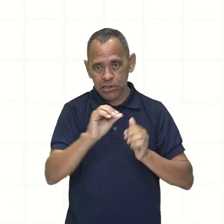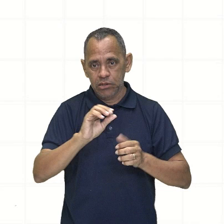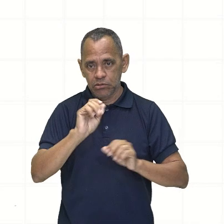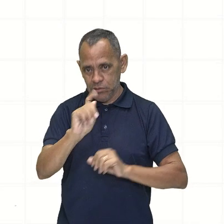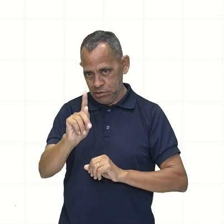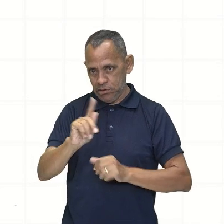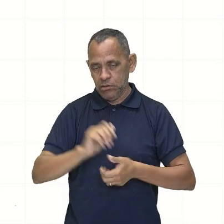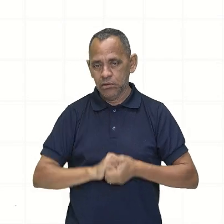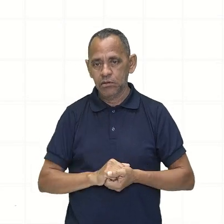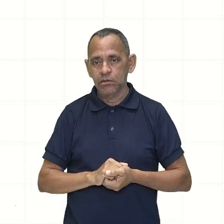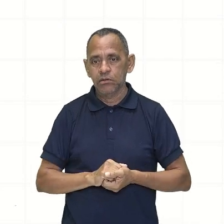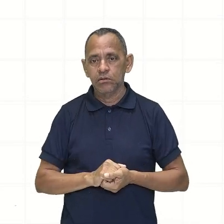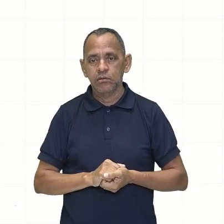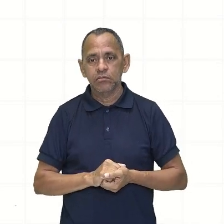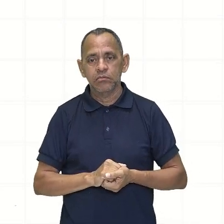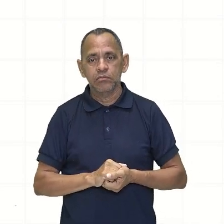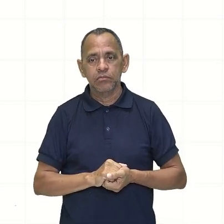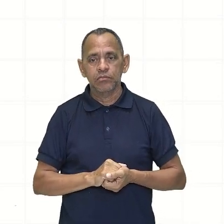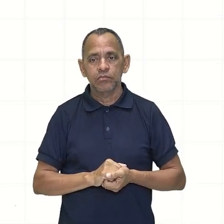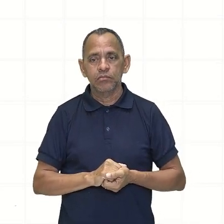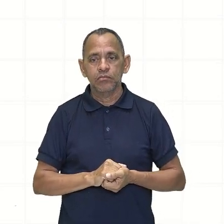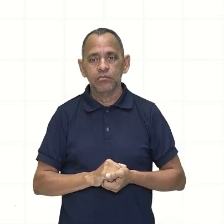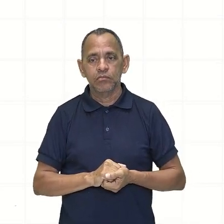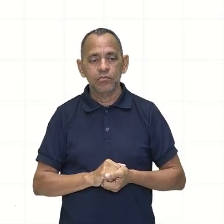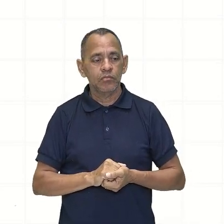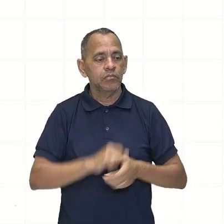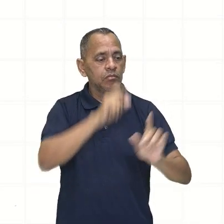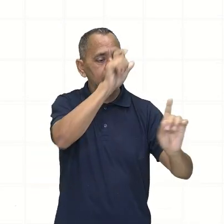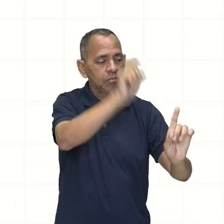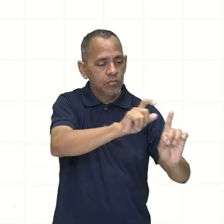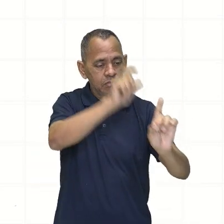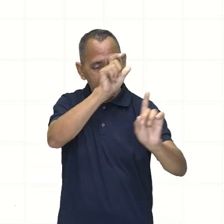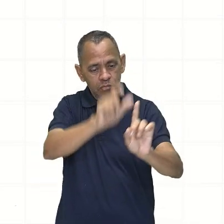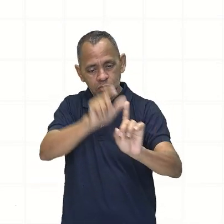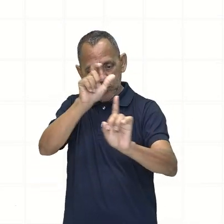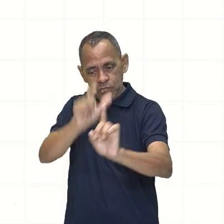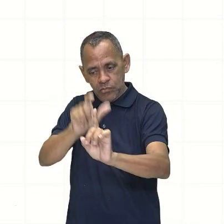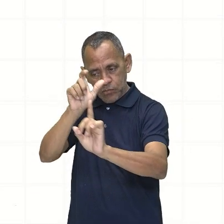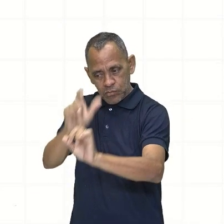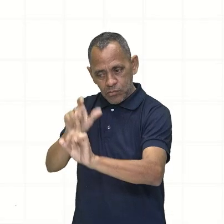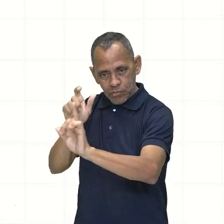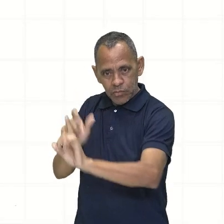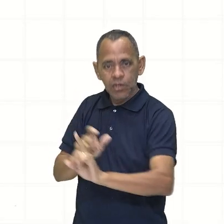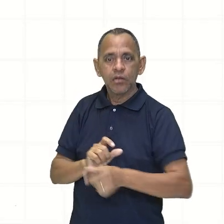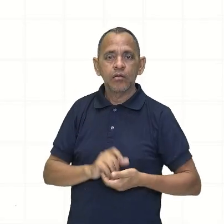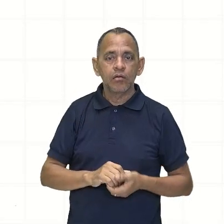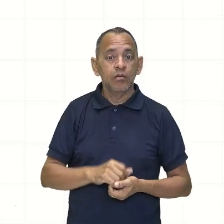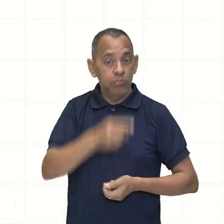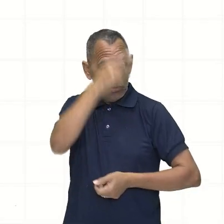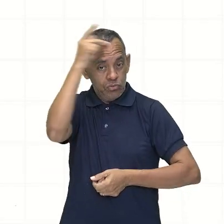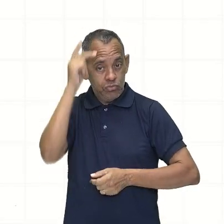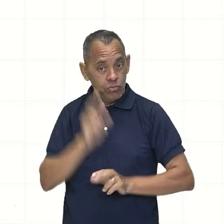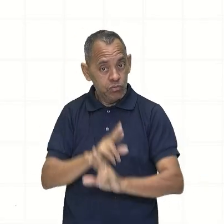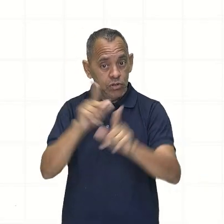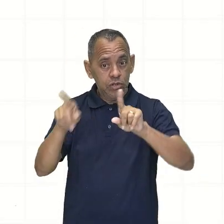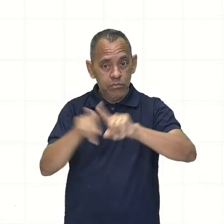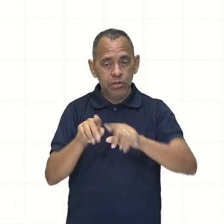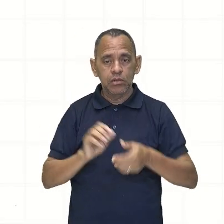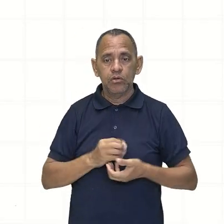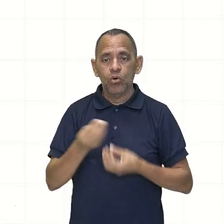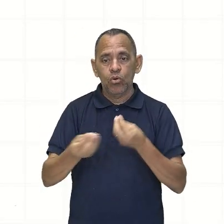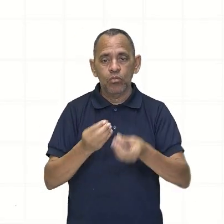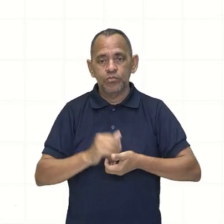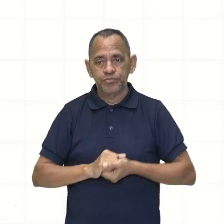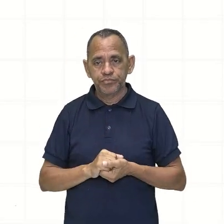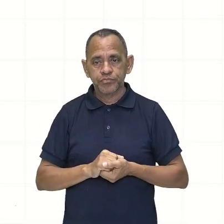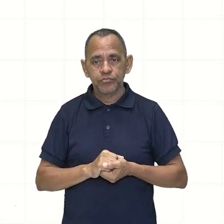como se eu estivesse devendo R$10 para 5 pessoas diferentes. Então, ao todo, eu estou